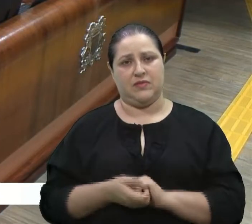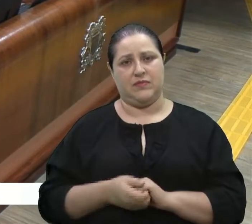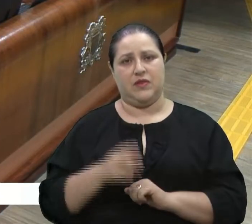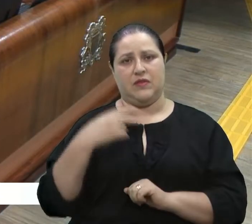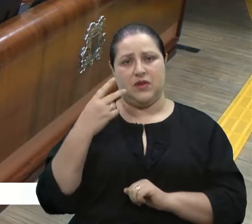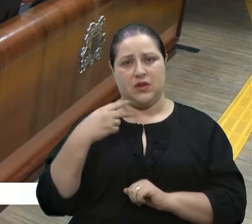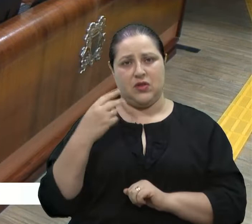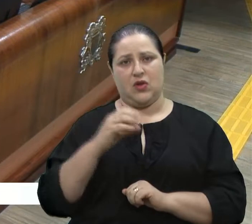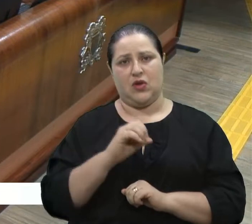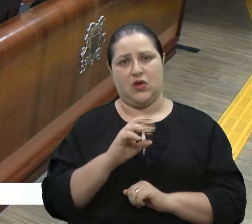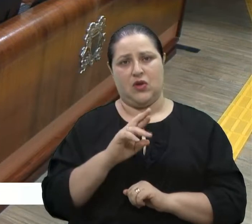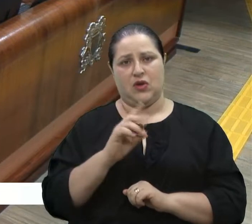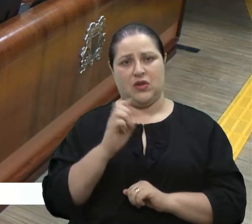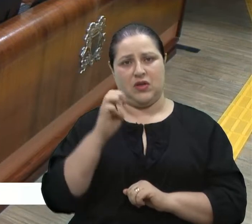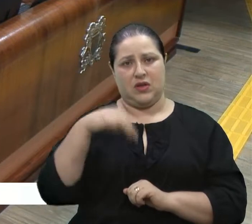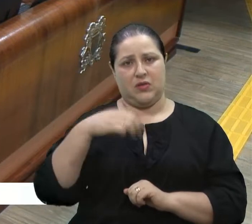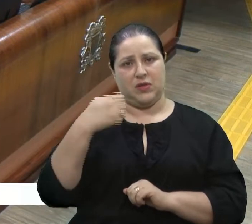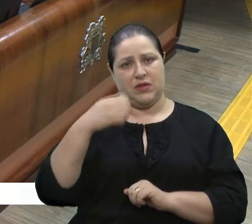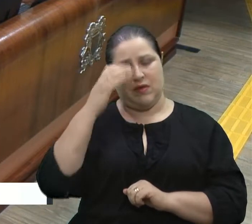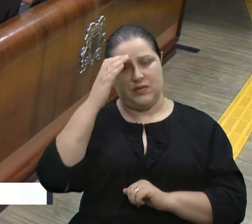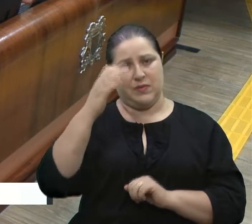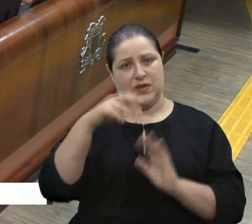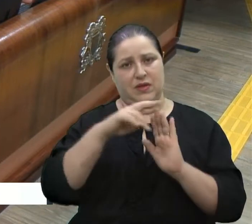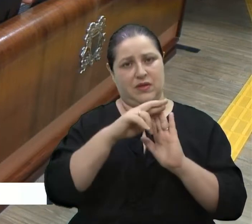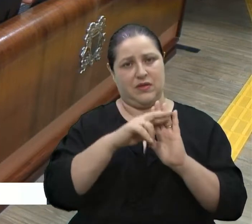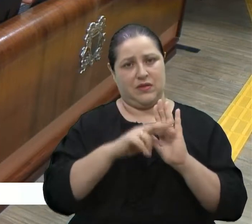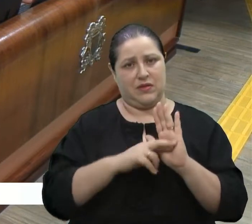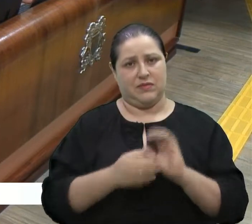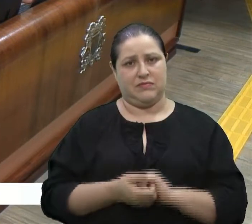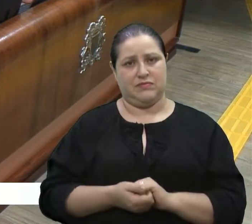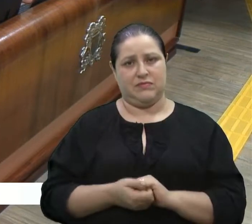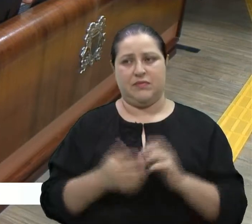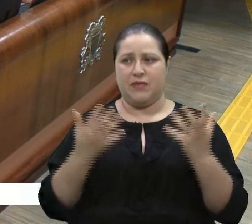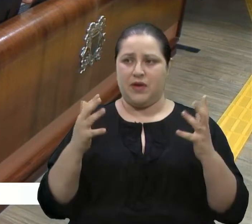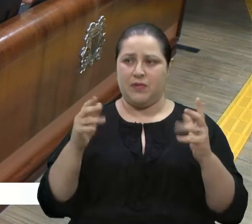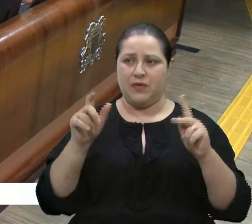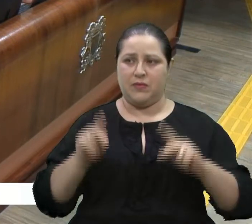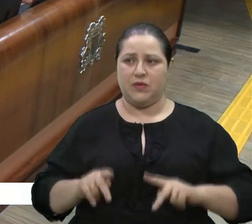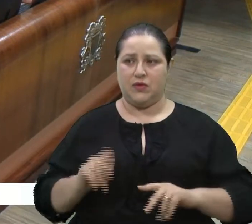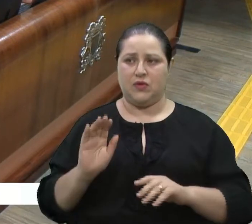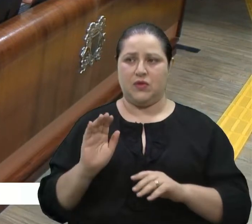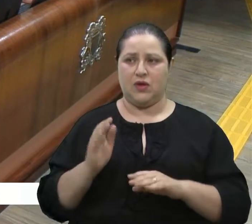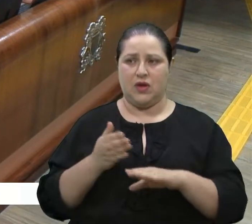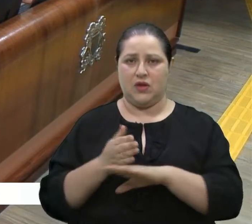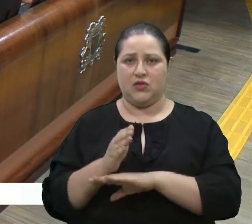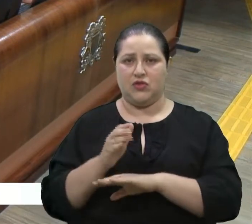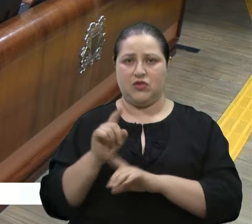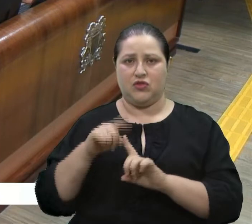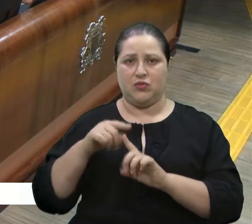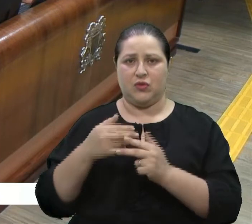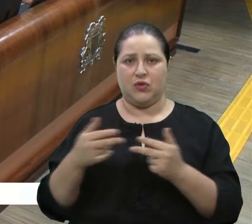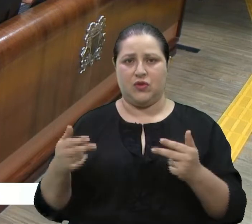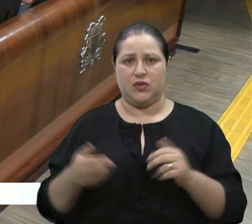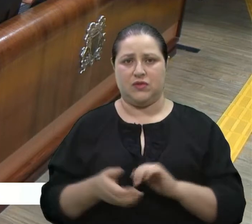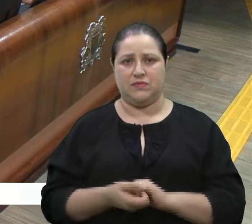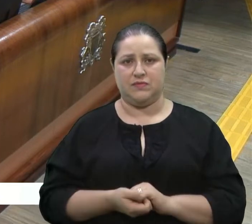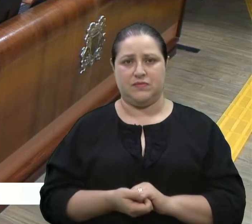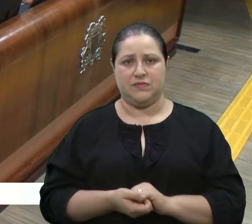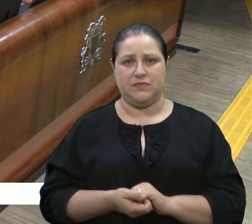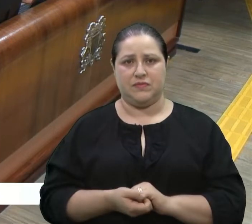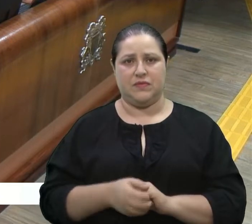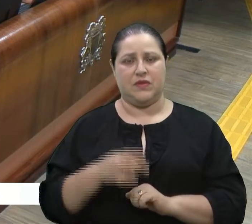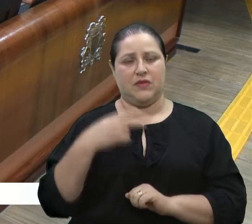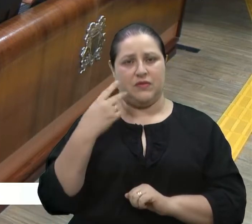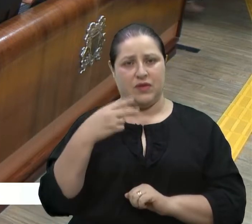ordem, ela é regimental, o senhor tem que entender. Parabéns aí quem elegeu esse tipo de coisa, pelo amor de Deus. Vamos lá, Zé. Vamos lá que eu vou continuar. Vereador Marcon. Eu